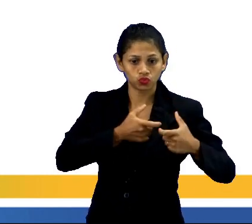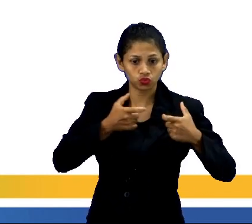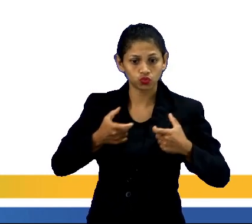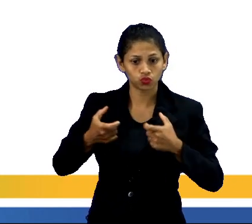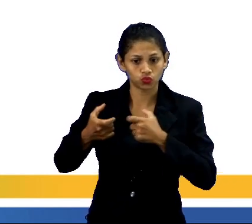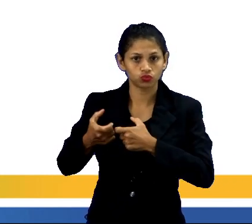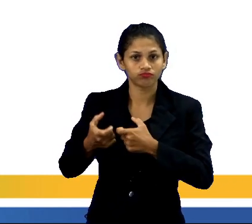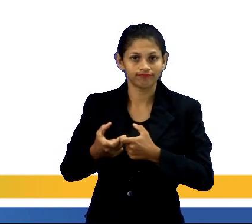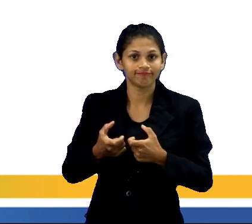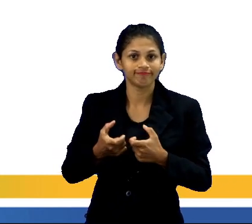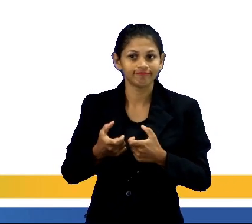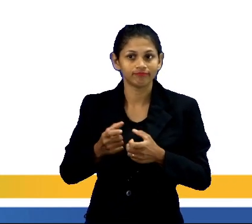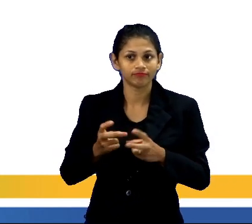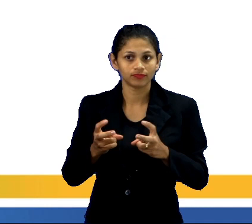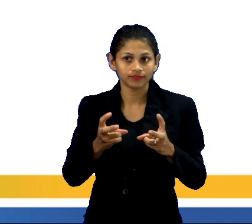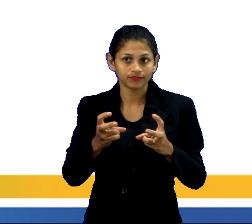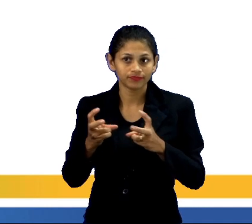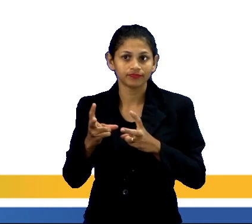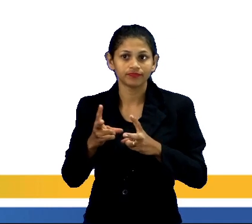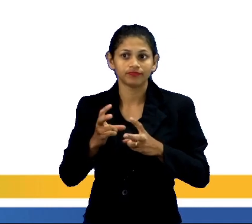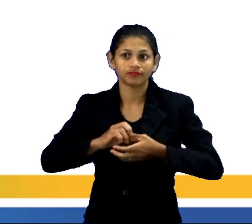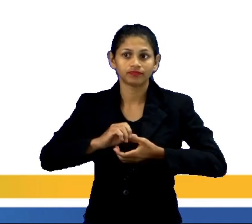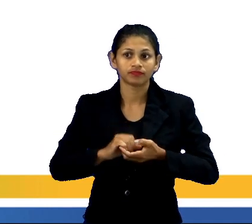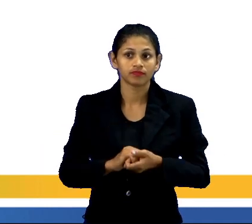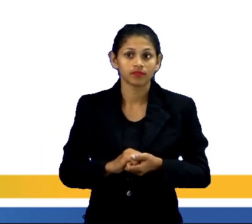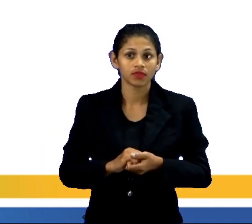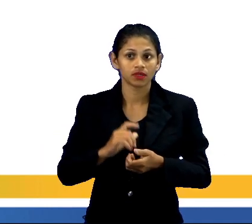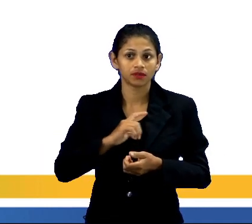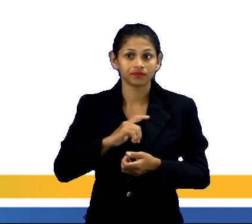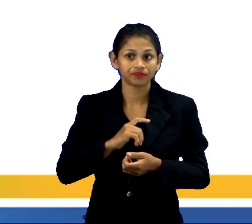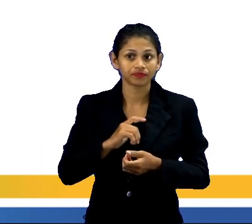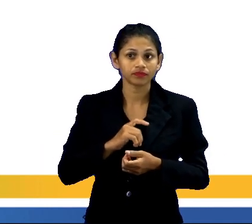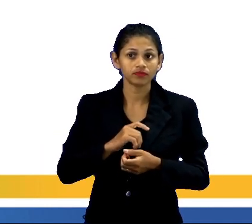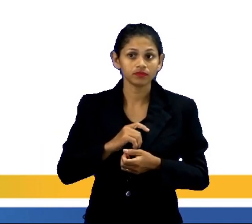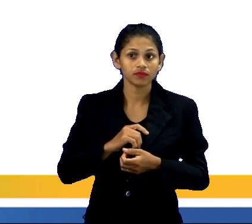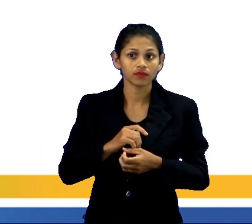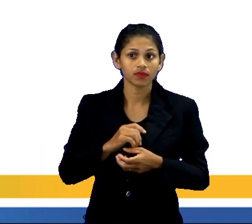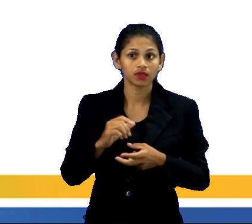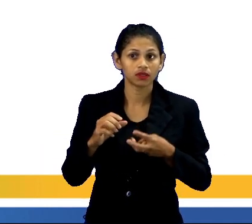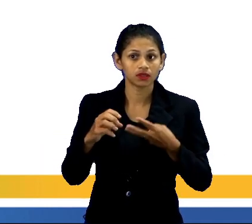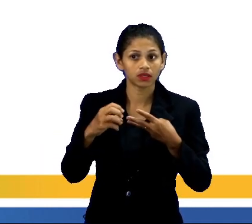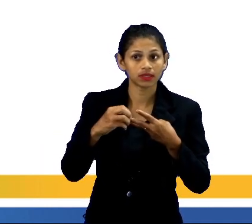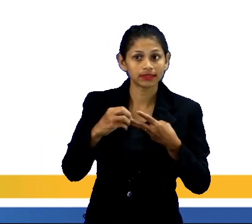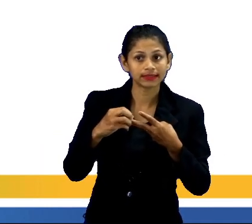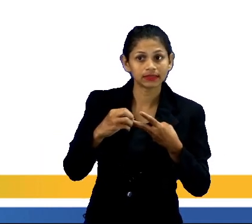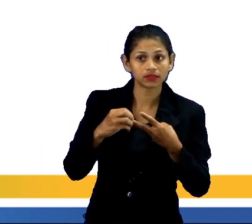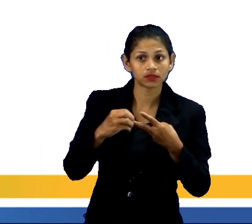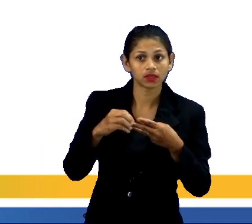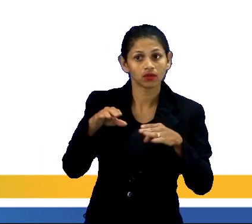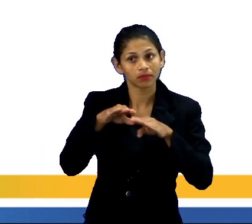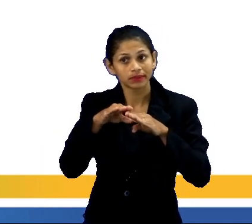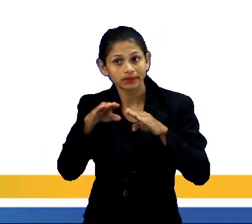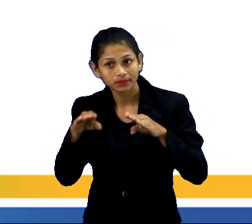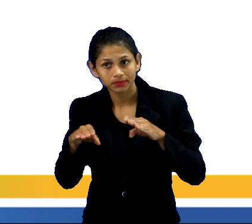questão das células menos especializadas, em relação à célula